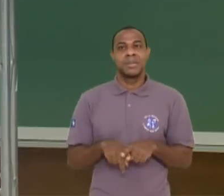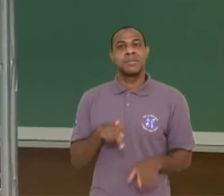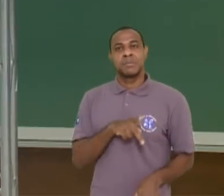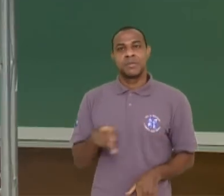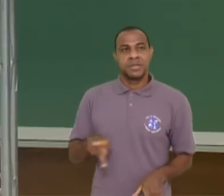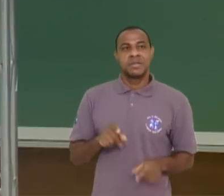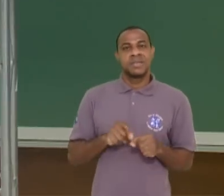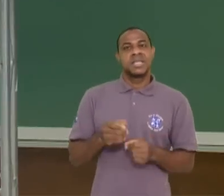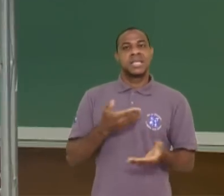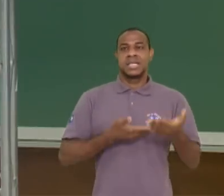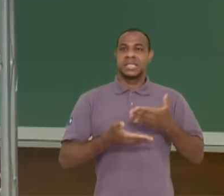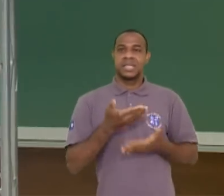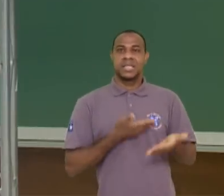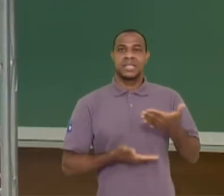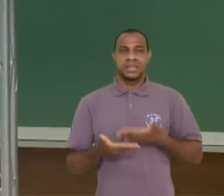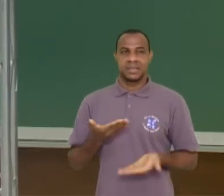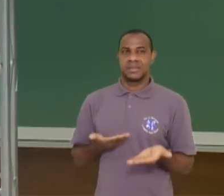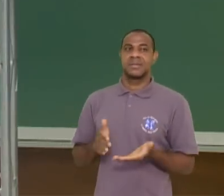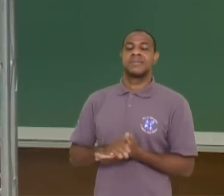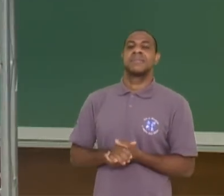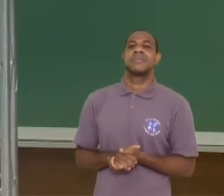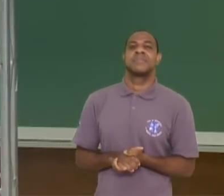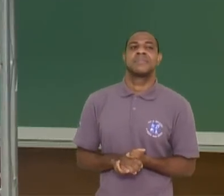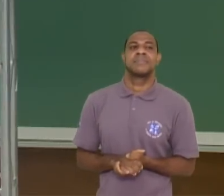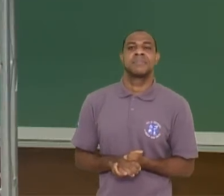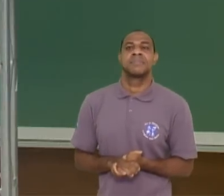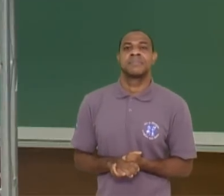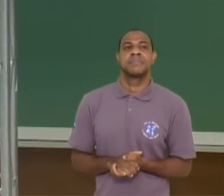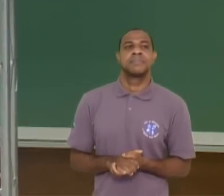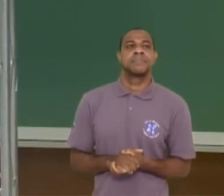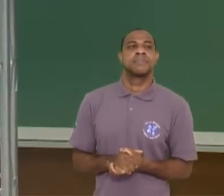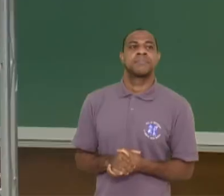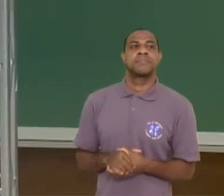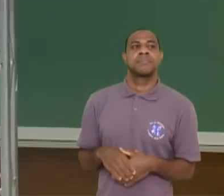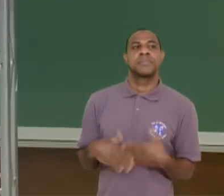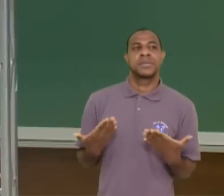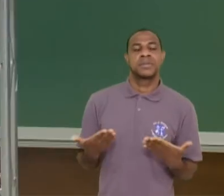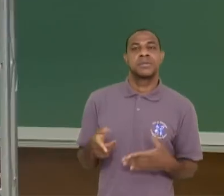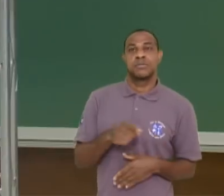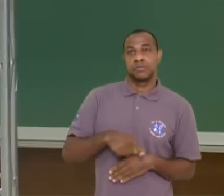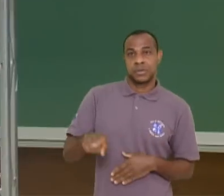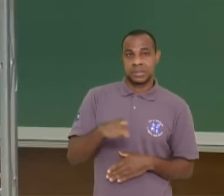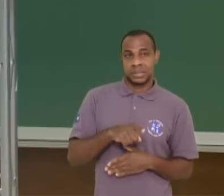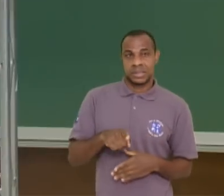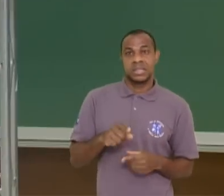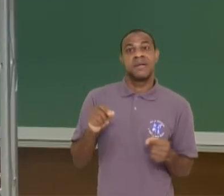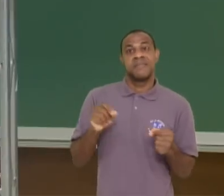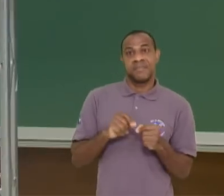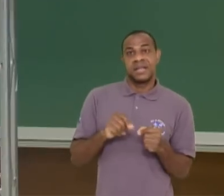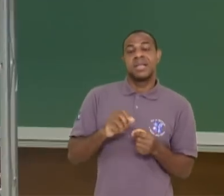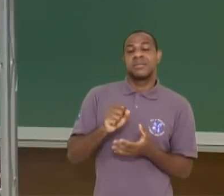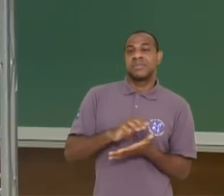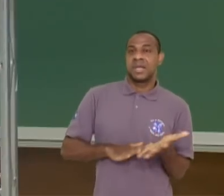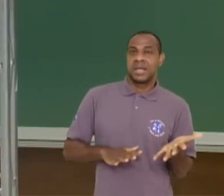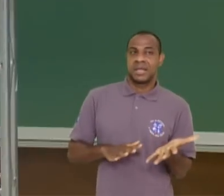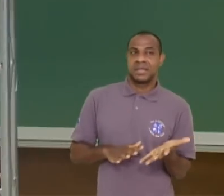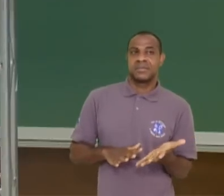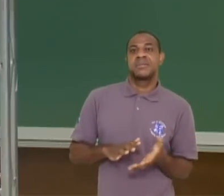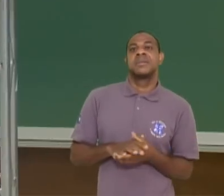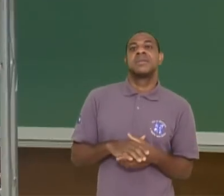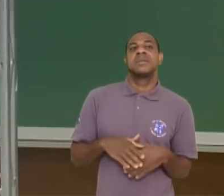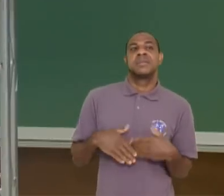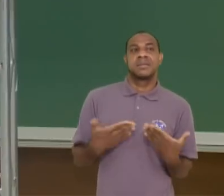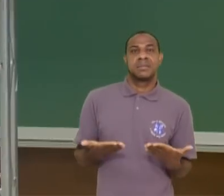fazer essa interação, para o professor fazer essa mediação, né? Fazer esse desafio a vocês. Então vocês realiza a atividade, grava essa